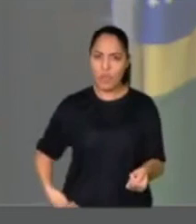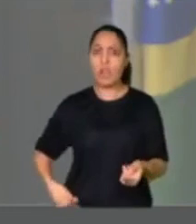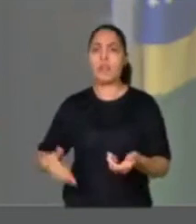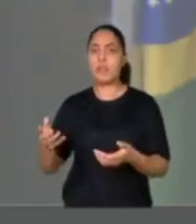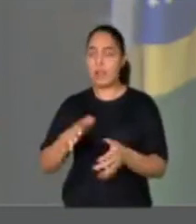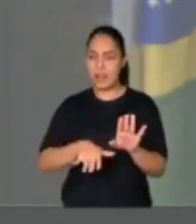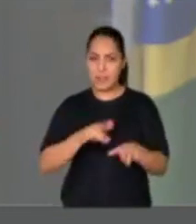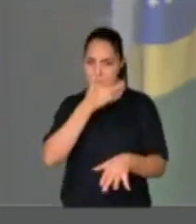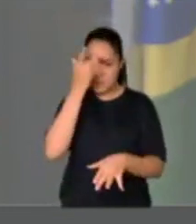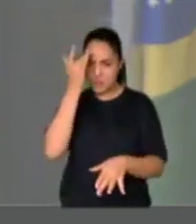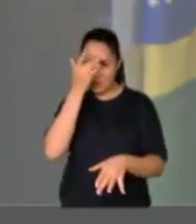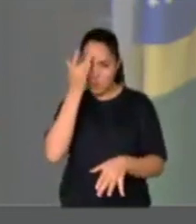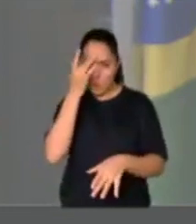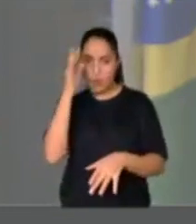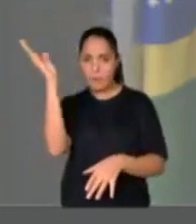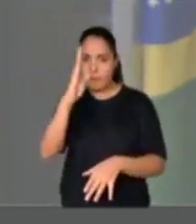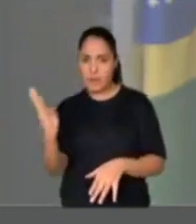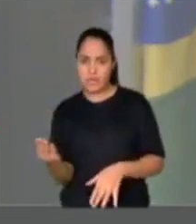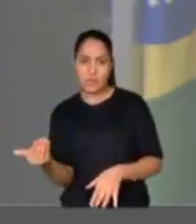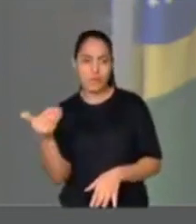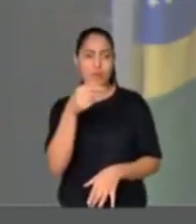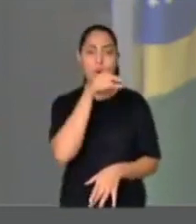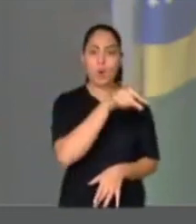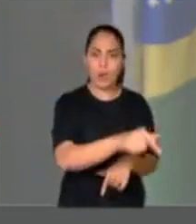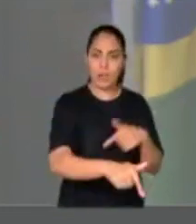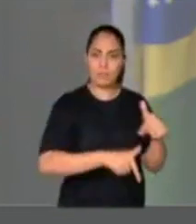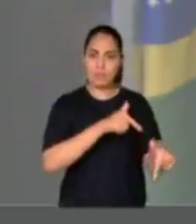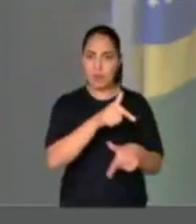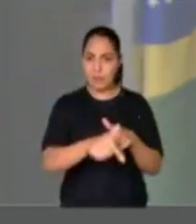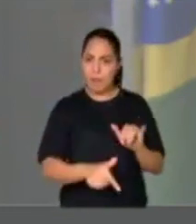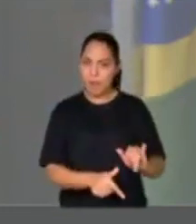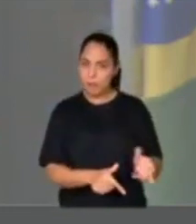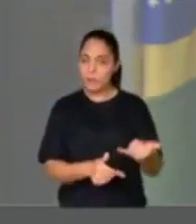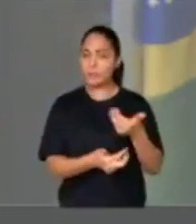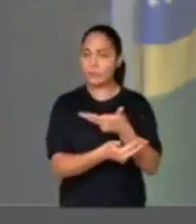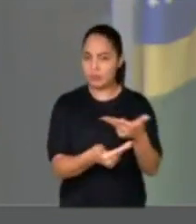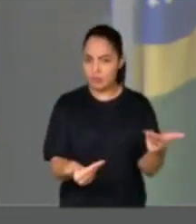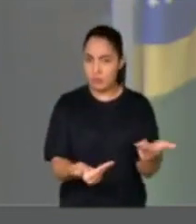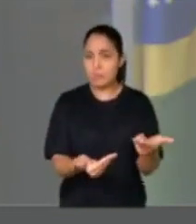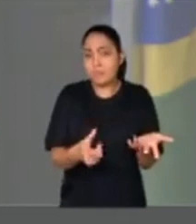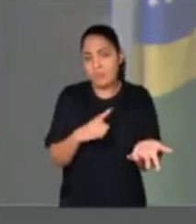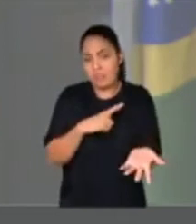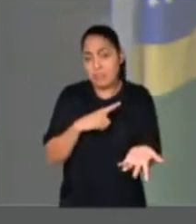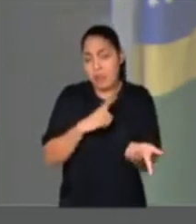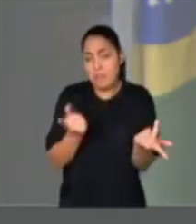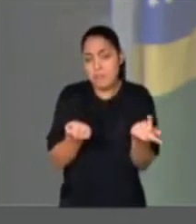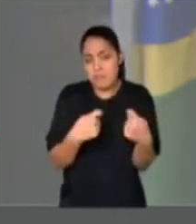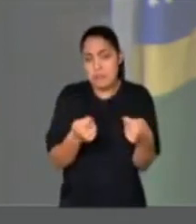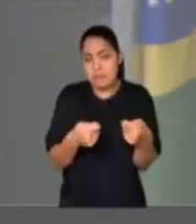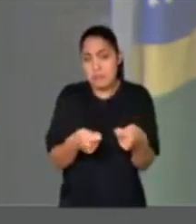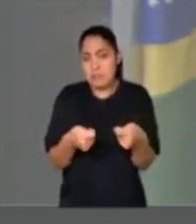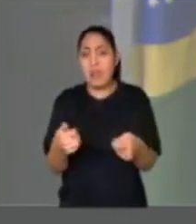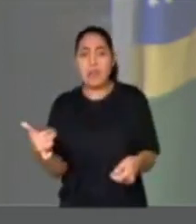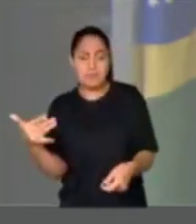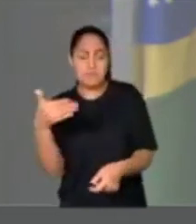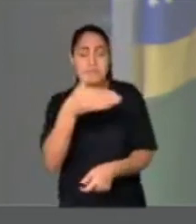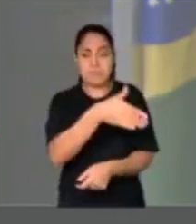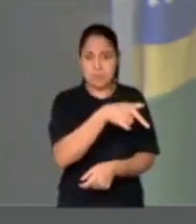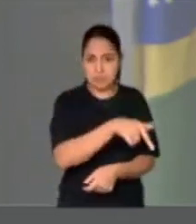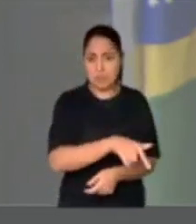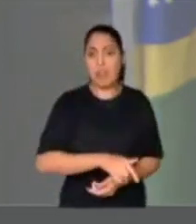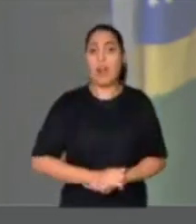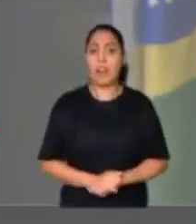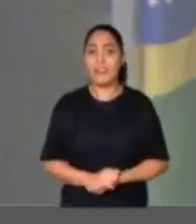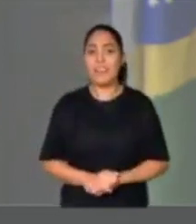os brasileiros que foram em busca de oportunidade de trabalho no Japão, que nem se pode mais falar, nem há que se falar